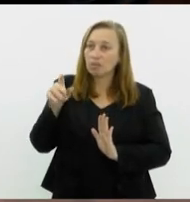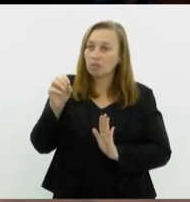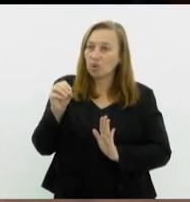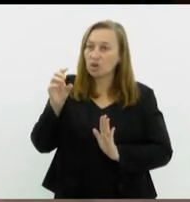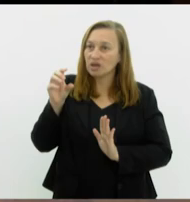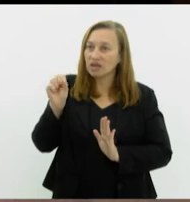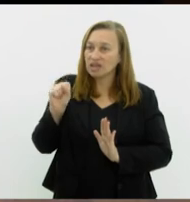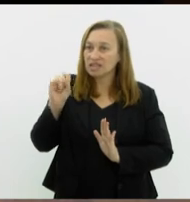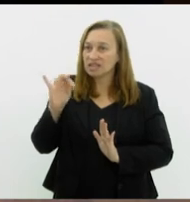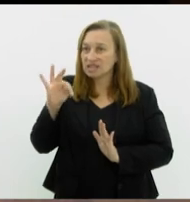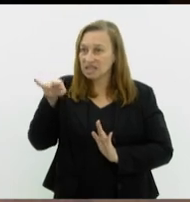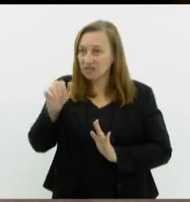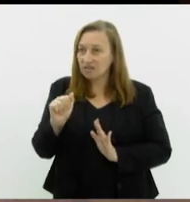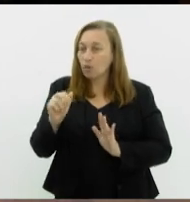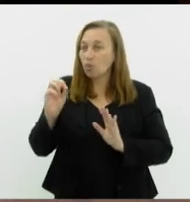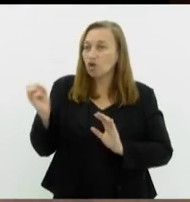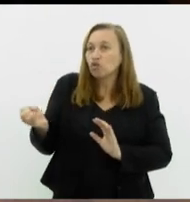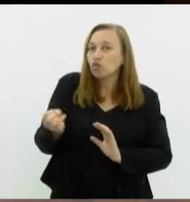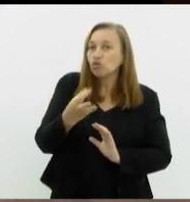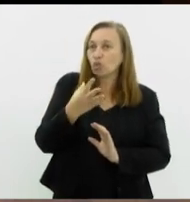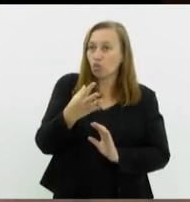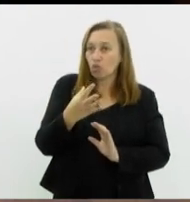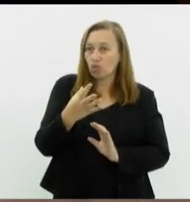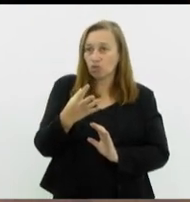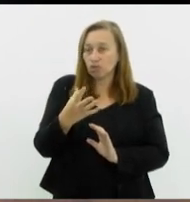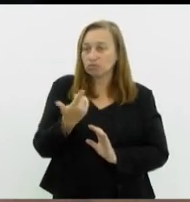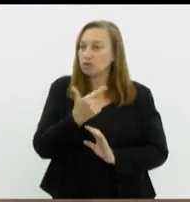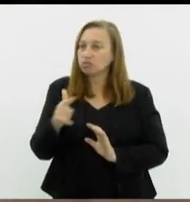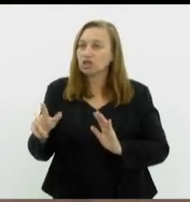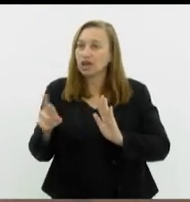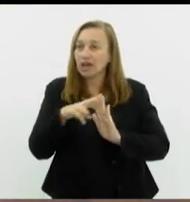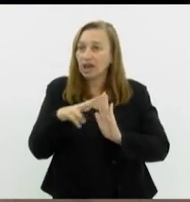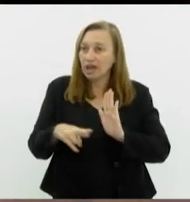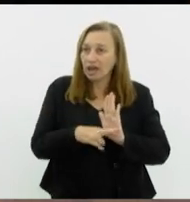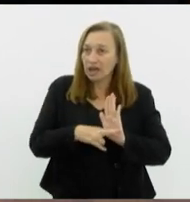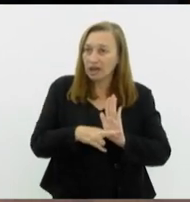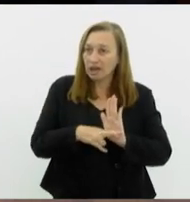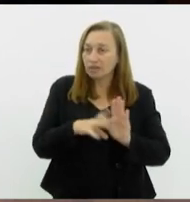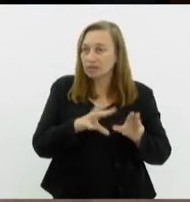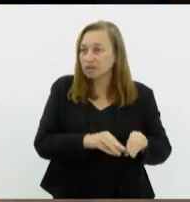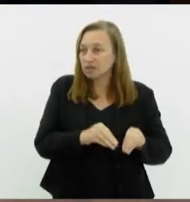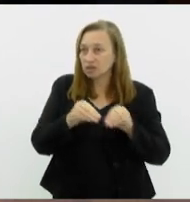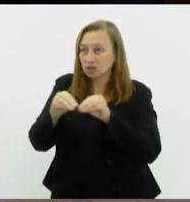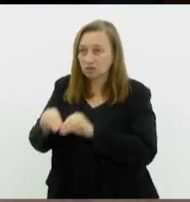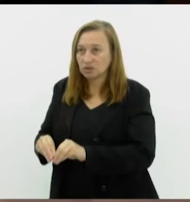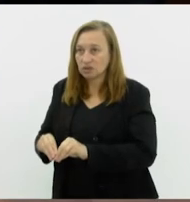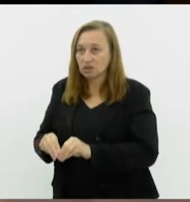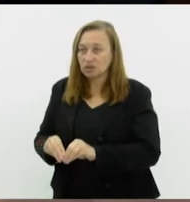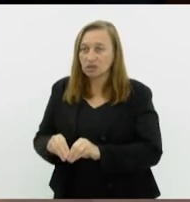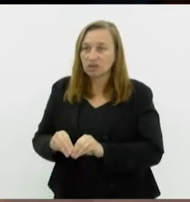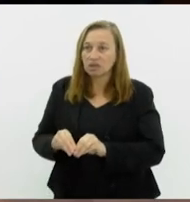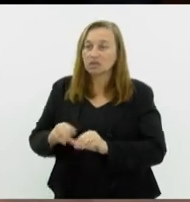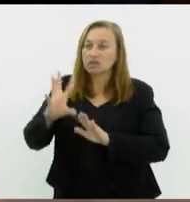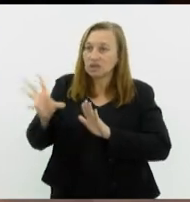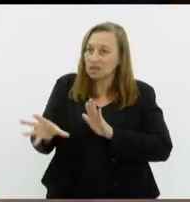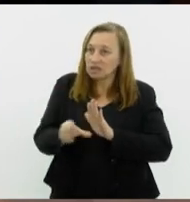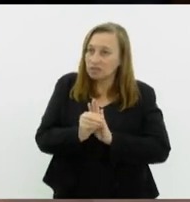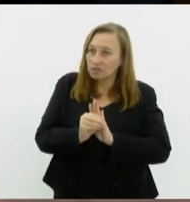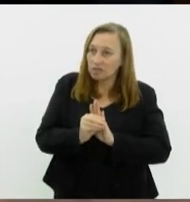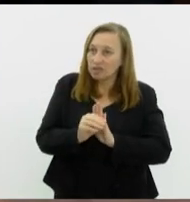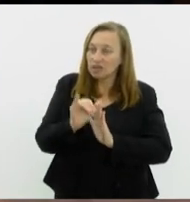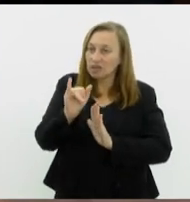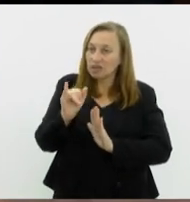uma novidade. Não há ainda regra para as transferências das emendas impositivas